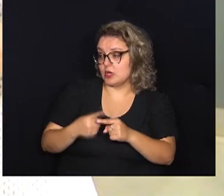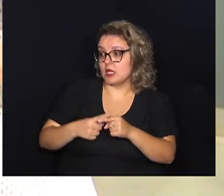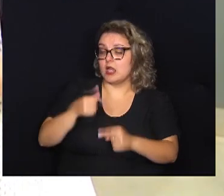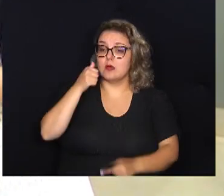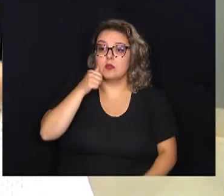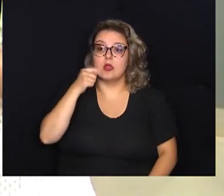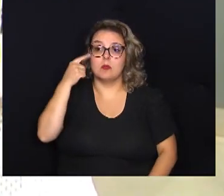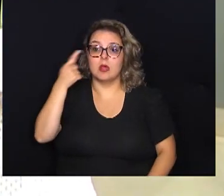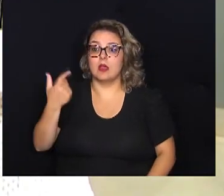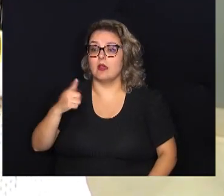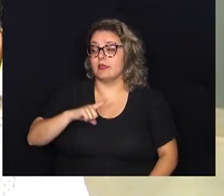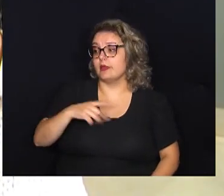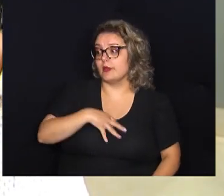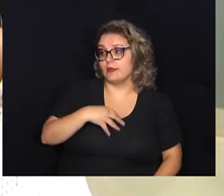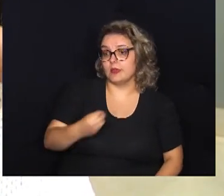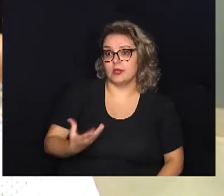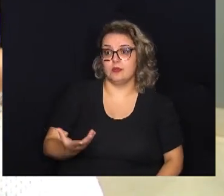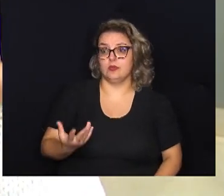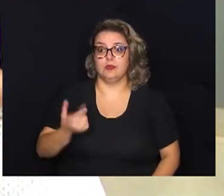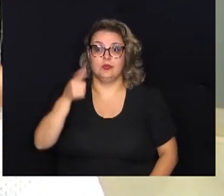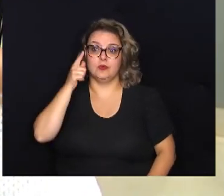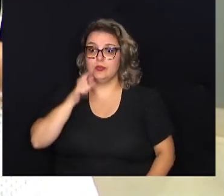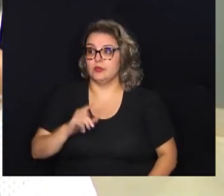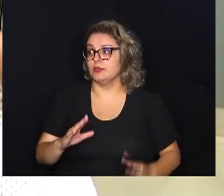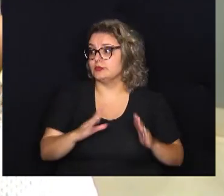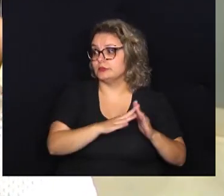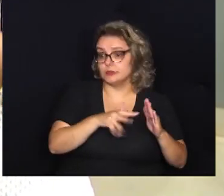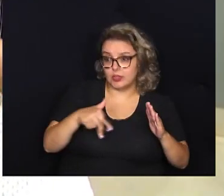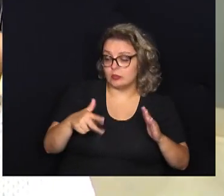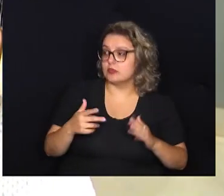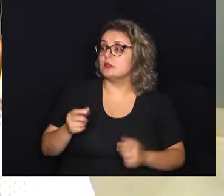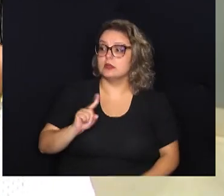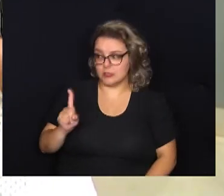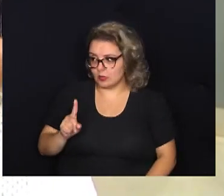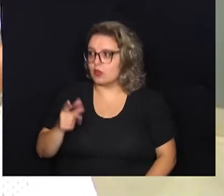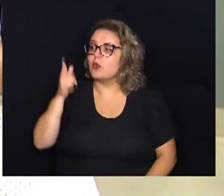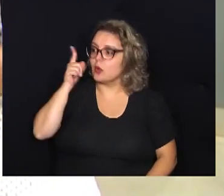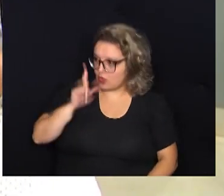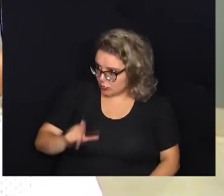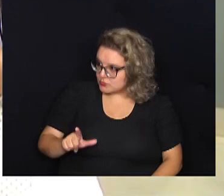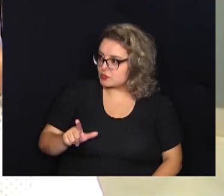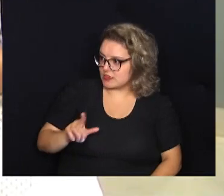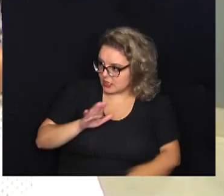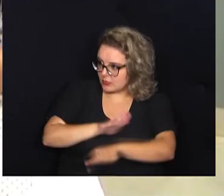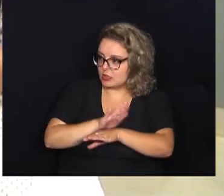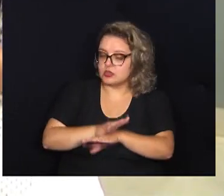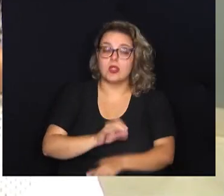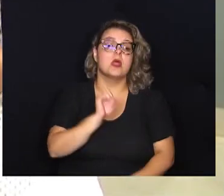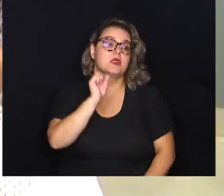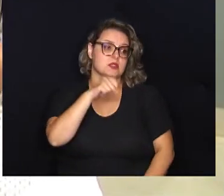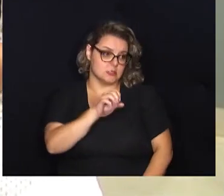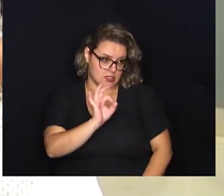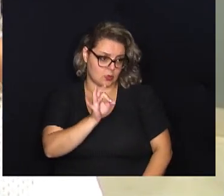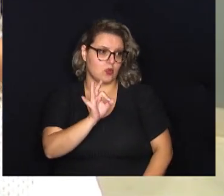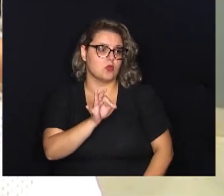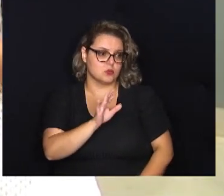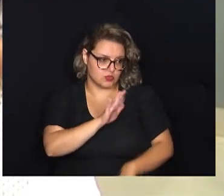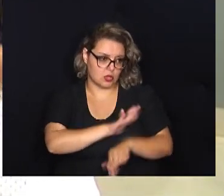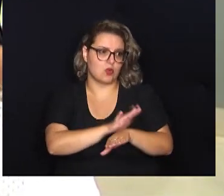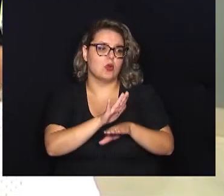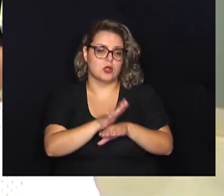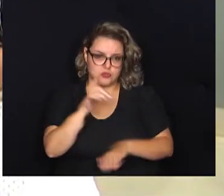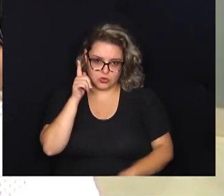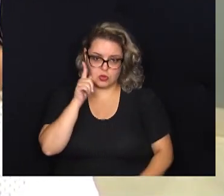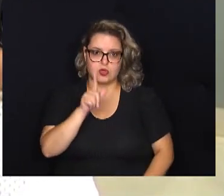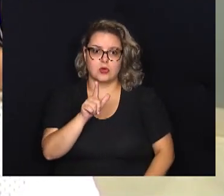eu tenho filho, não vou conseguir sair dessa. Não, com ajuda consegue sim. Com certeza, com ajuda consegue.